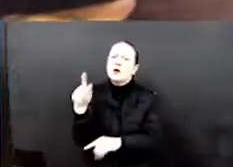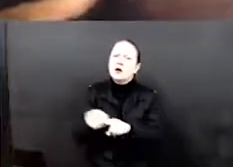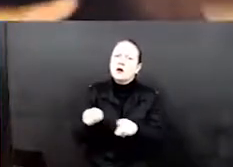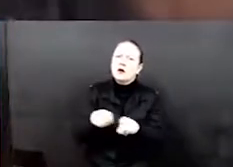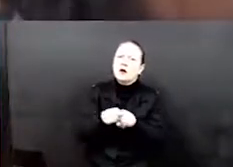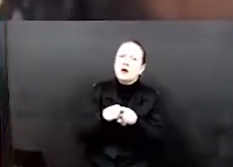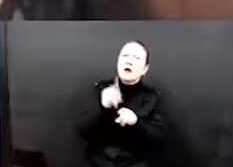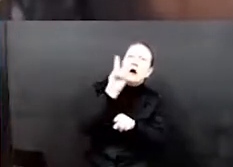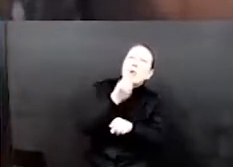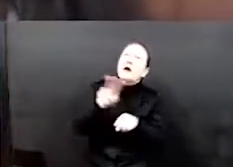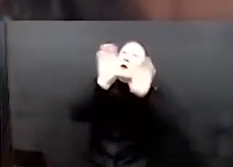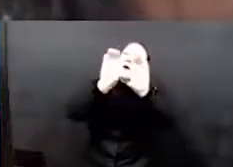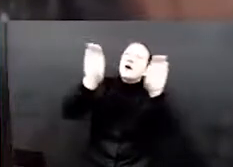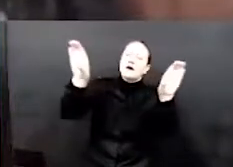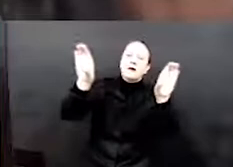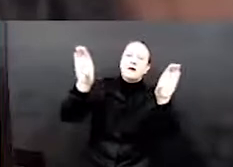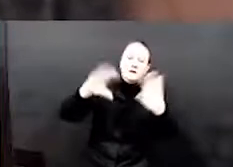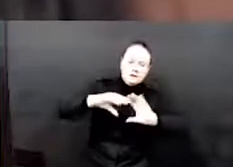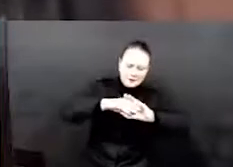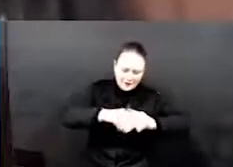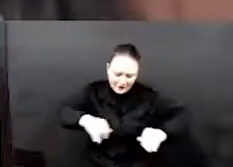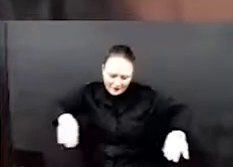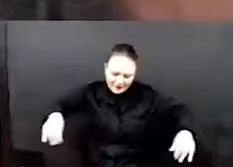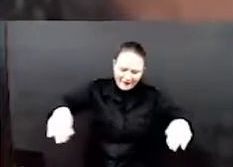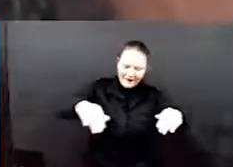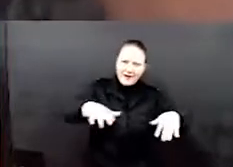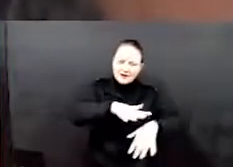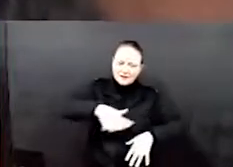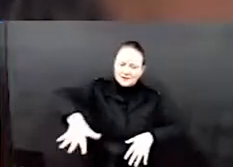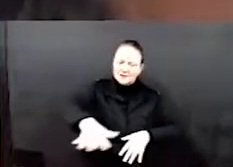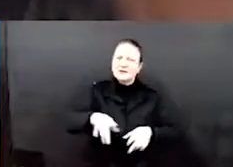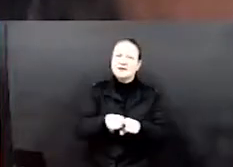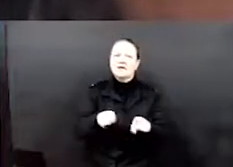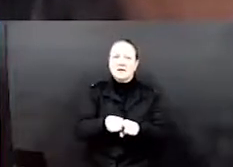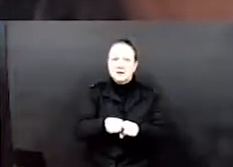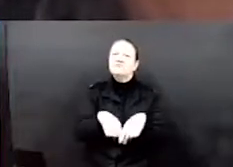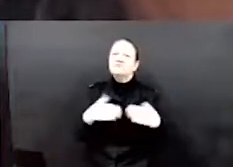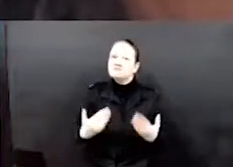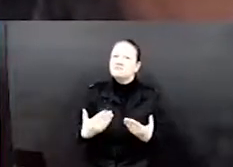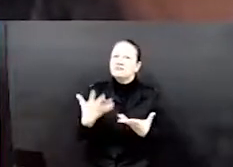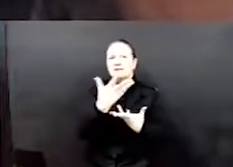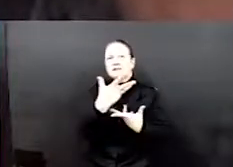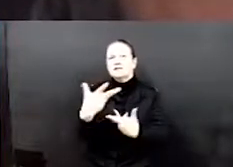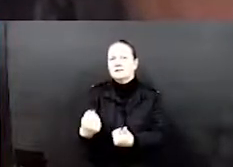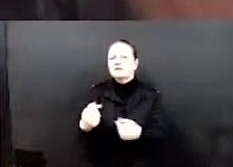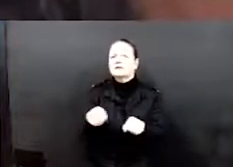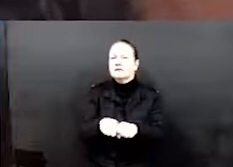sobre o céu, os pés sobre a terra, que está ali feito pilares, né? Estão segurando mesmo.